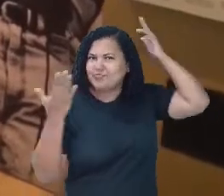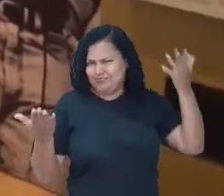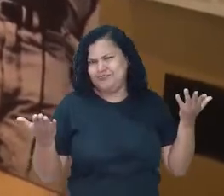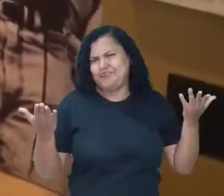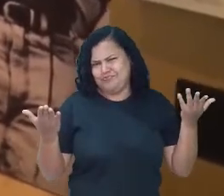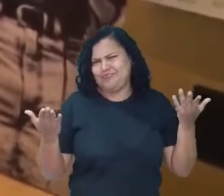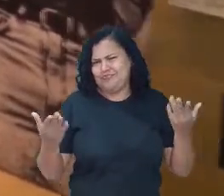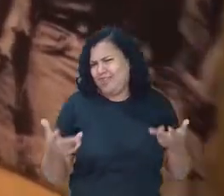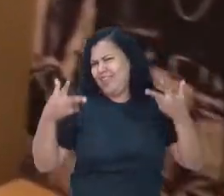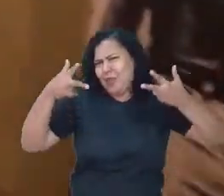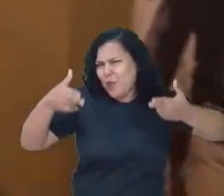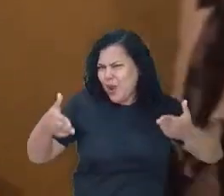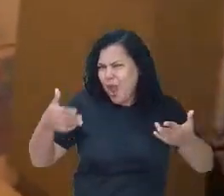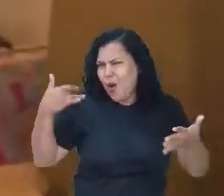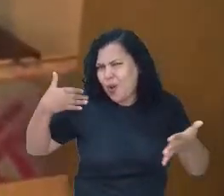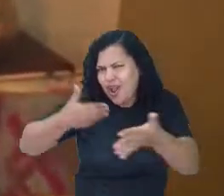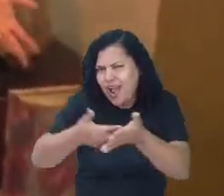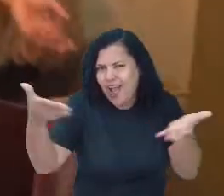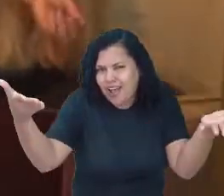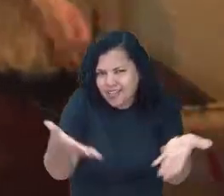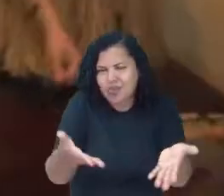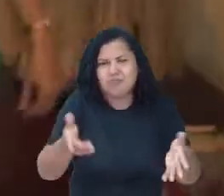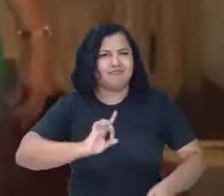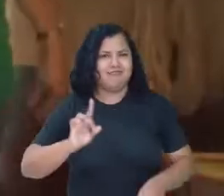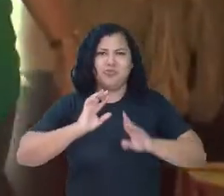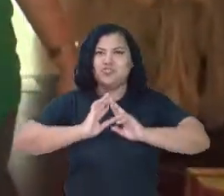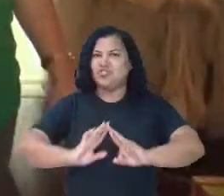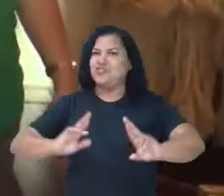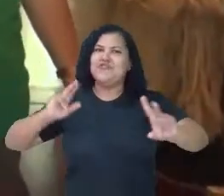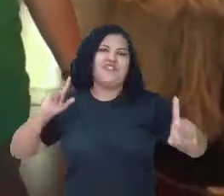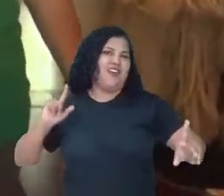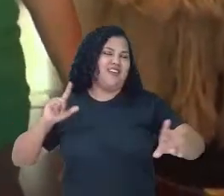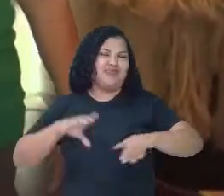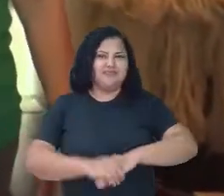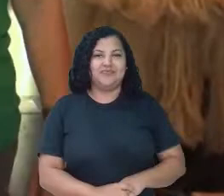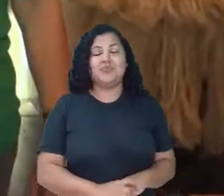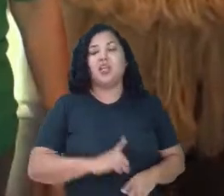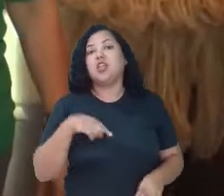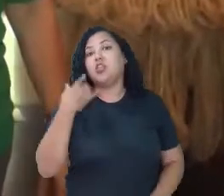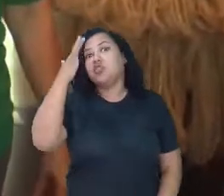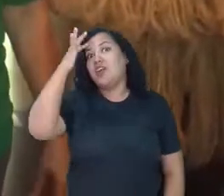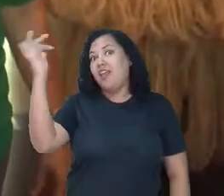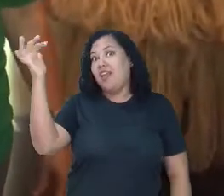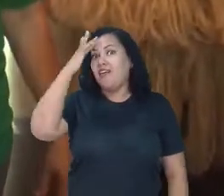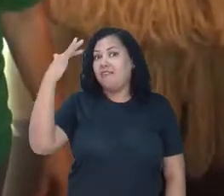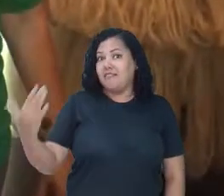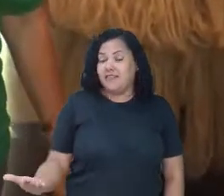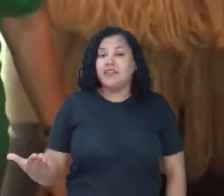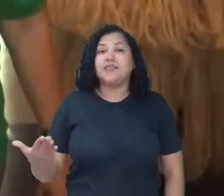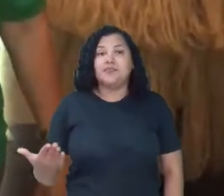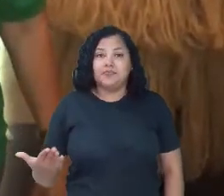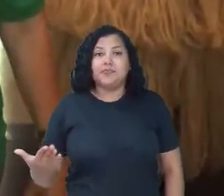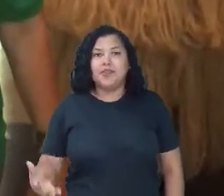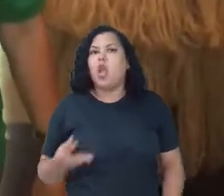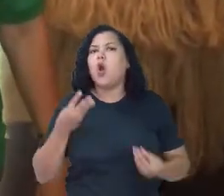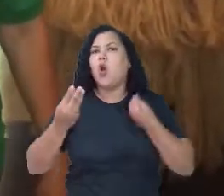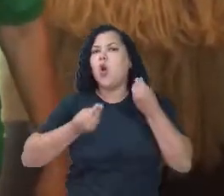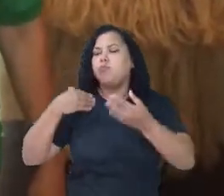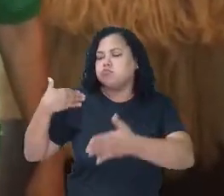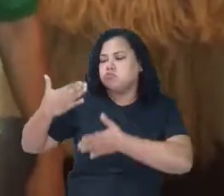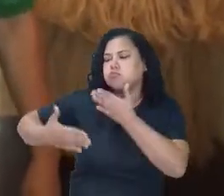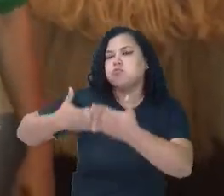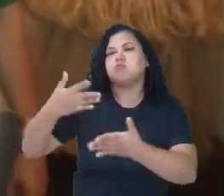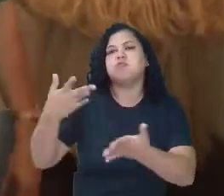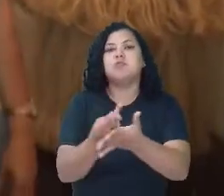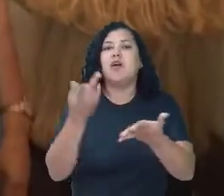dos portugueses. Né? As pinturas do Ecaute. E para a gente pensar realmente como esse processo se